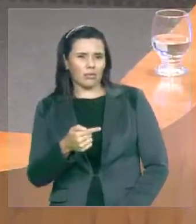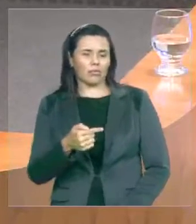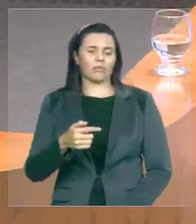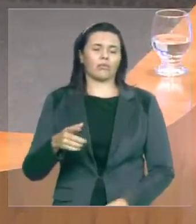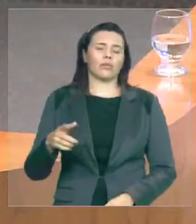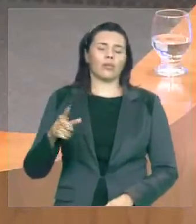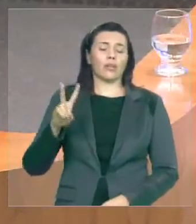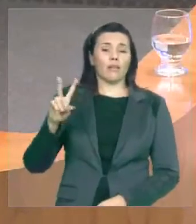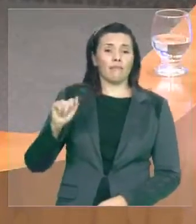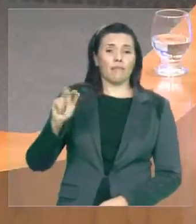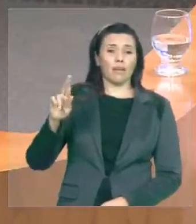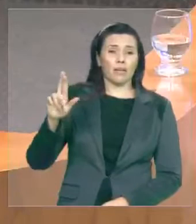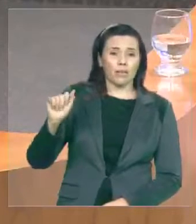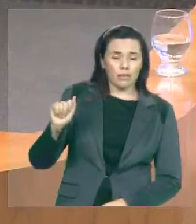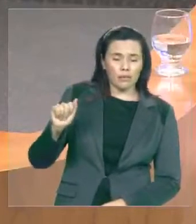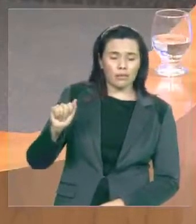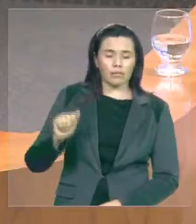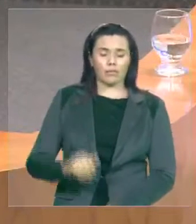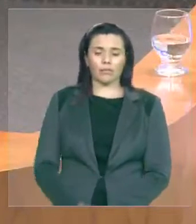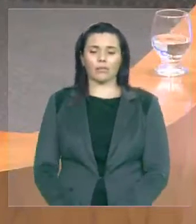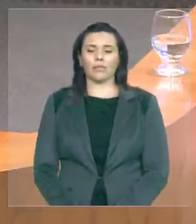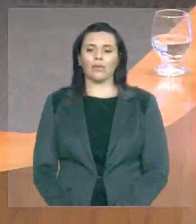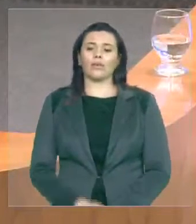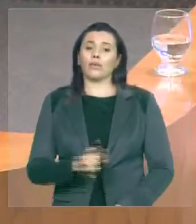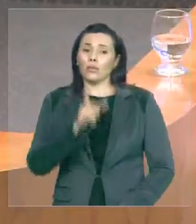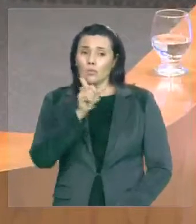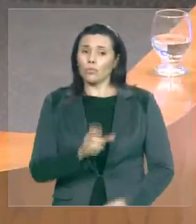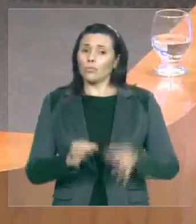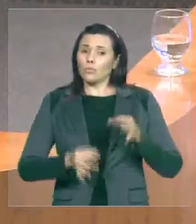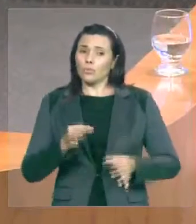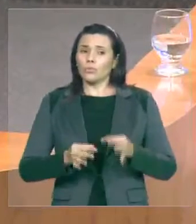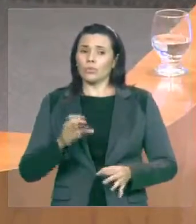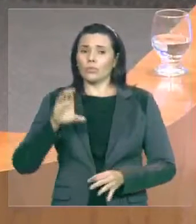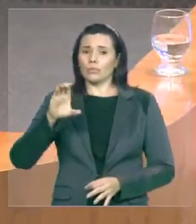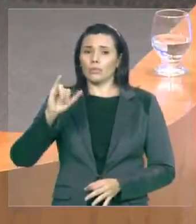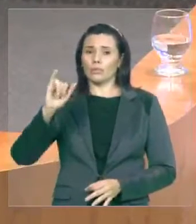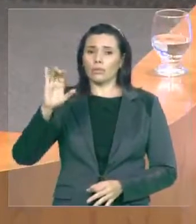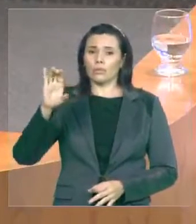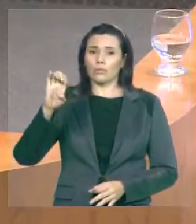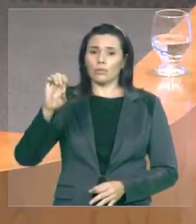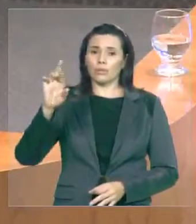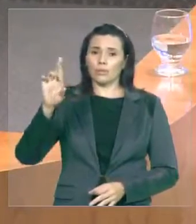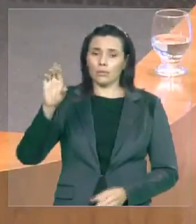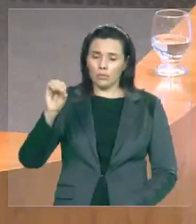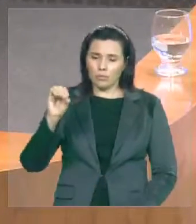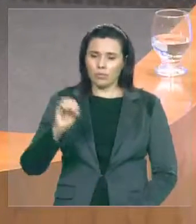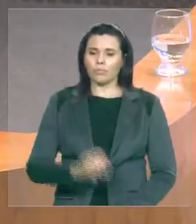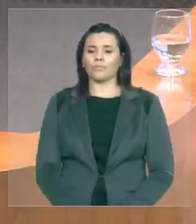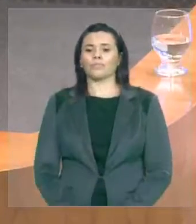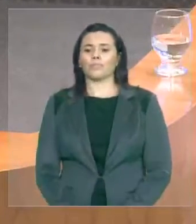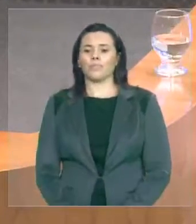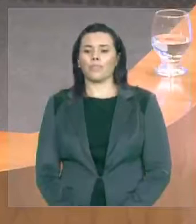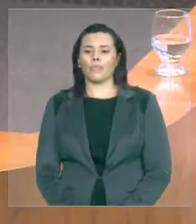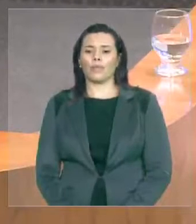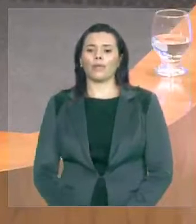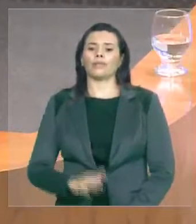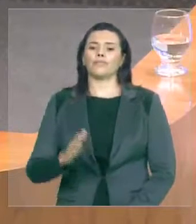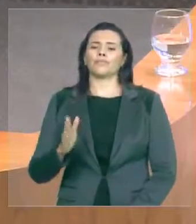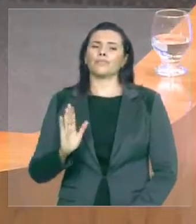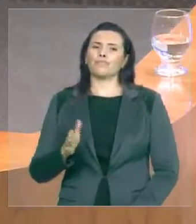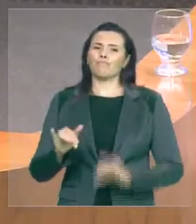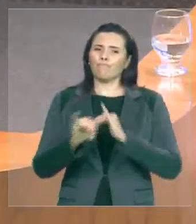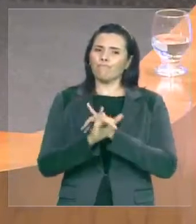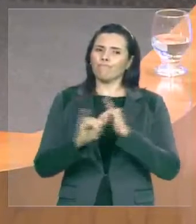Luís, nas mãos do juiz Cícero Dias. Até há poucos dias, o 7 havia anunciado publicamente que